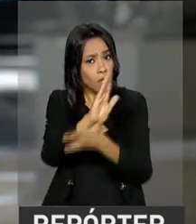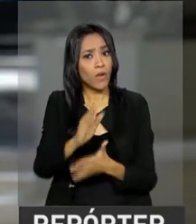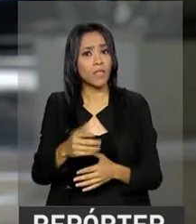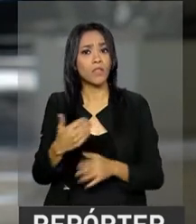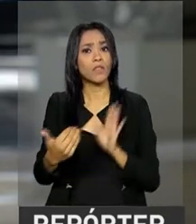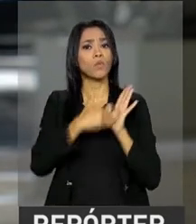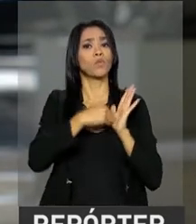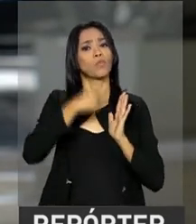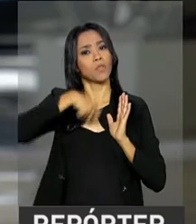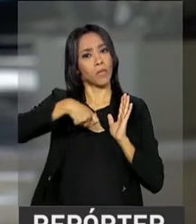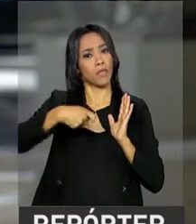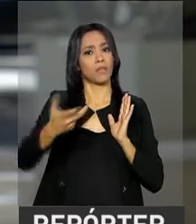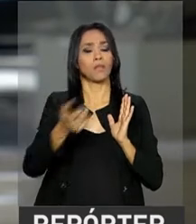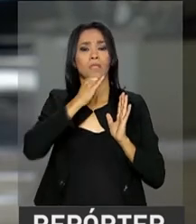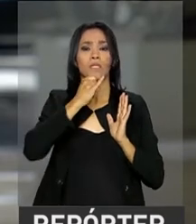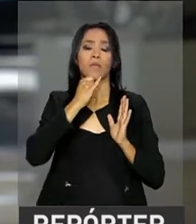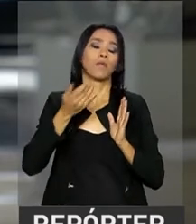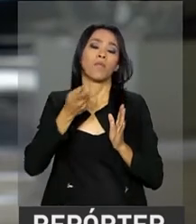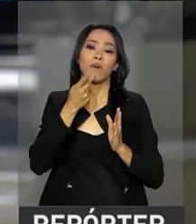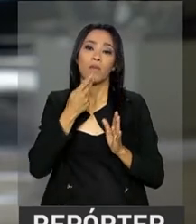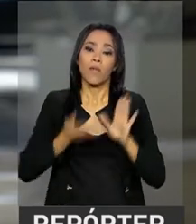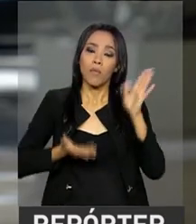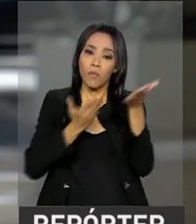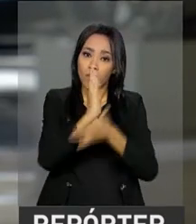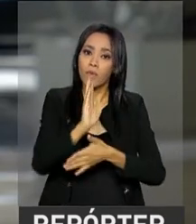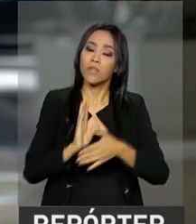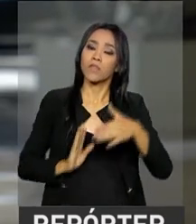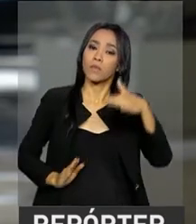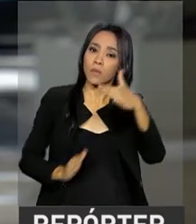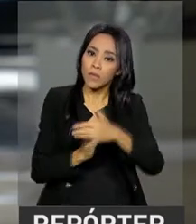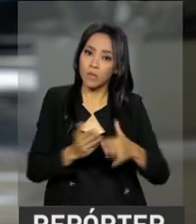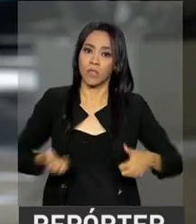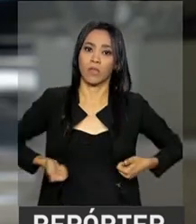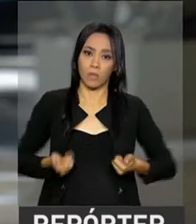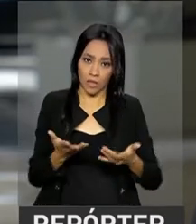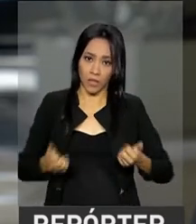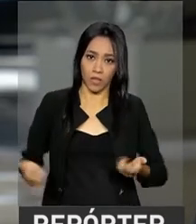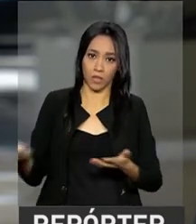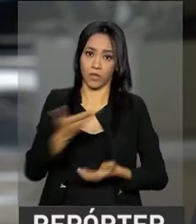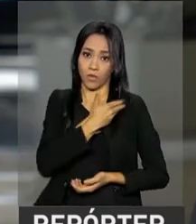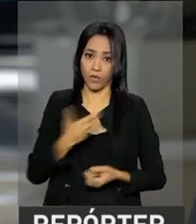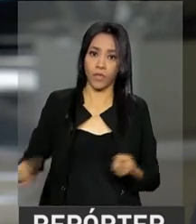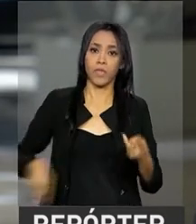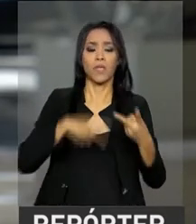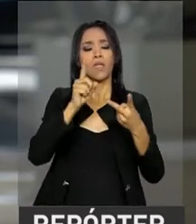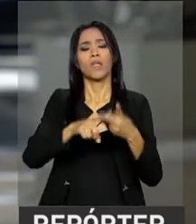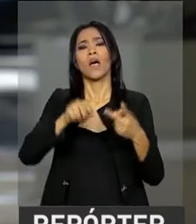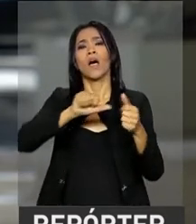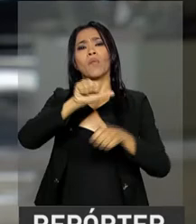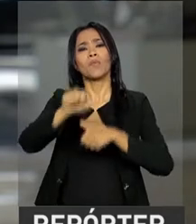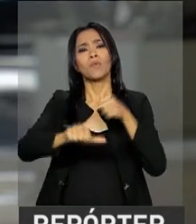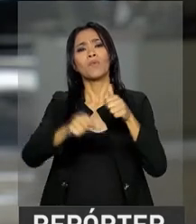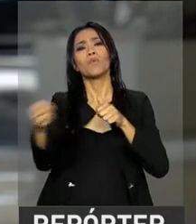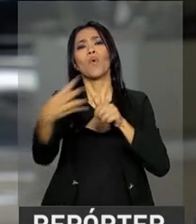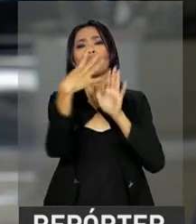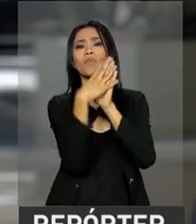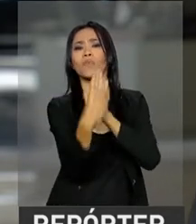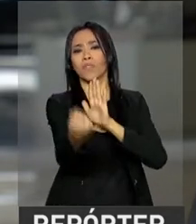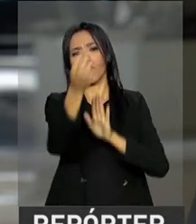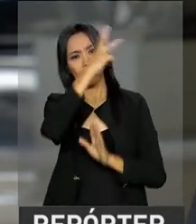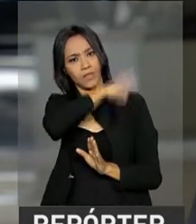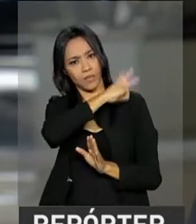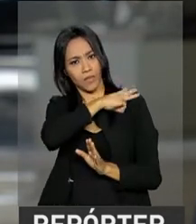ele citou por exemplo a aprovação do teto dos gastos públicos citou a reforma do ensino médio que também foi aprovada no congresso